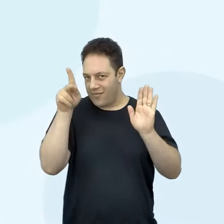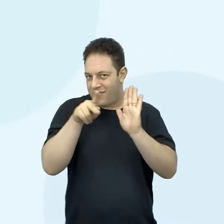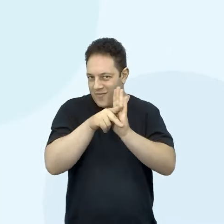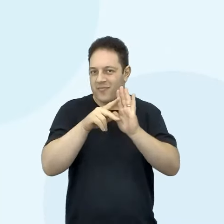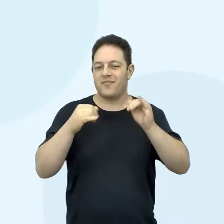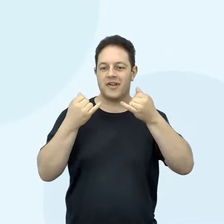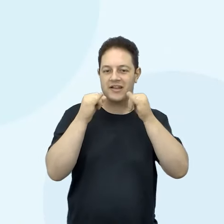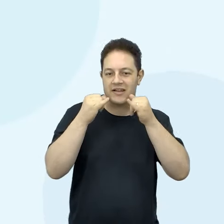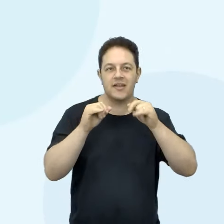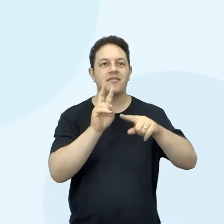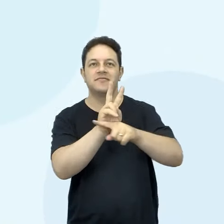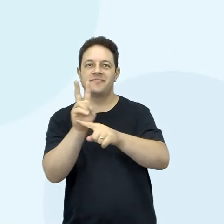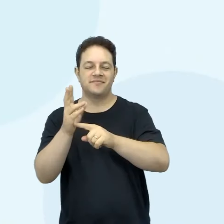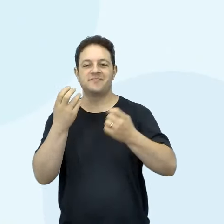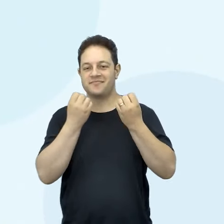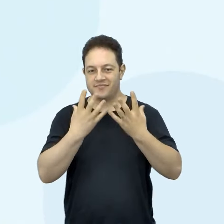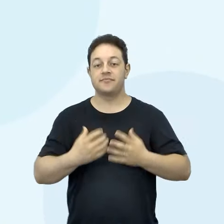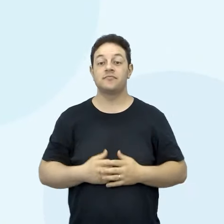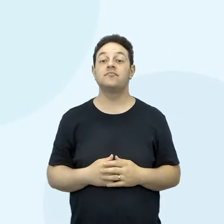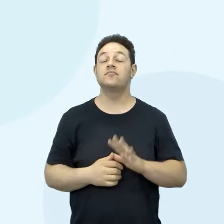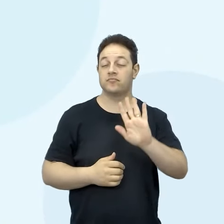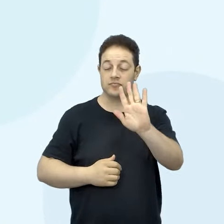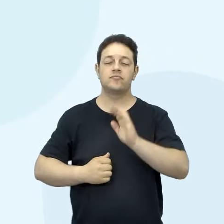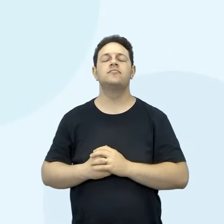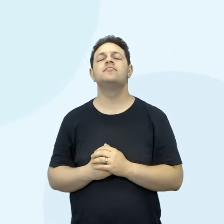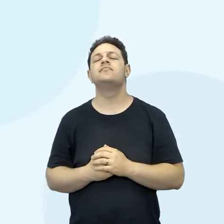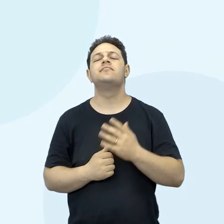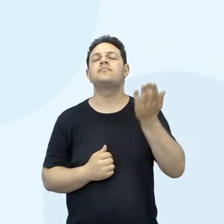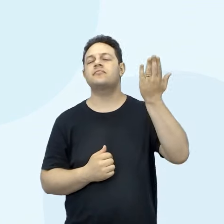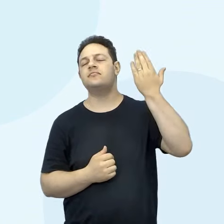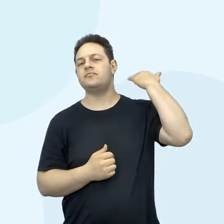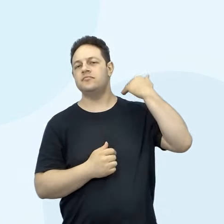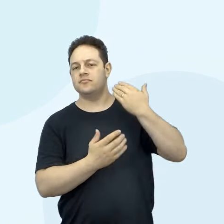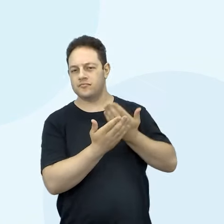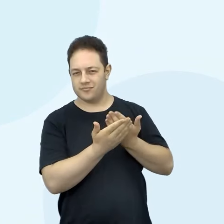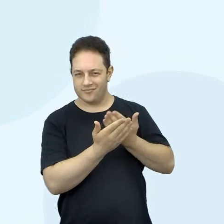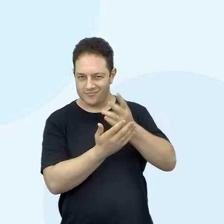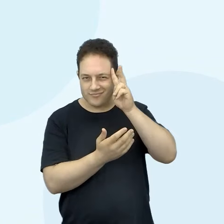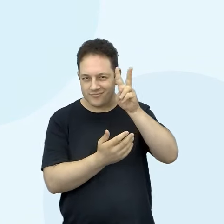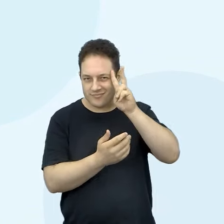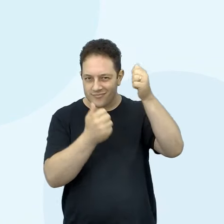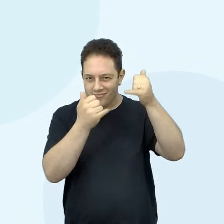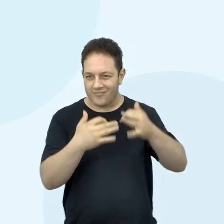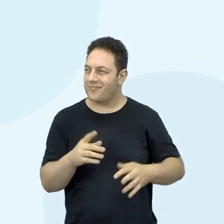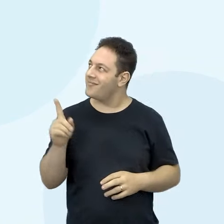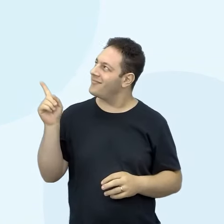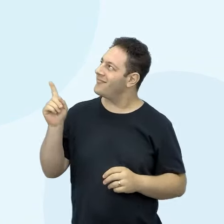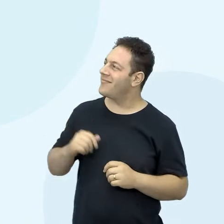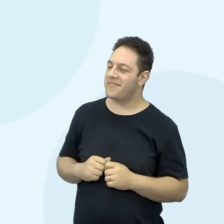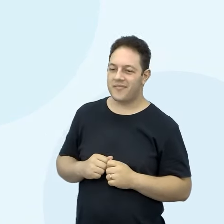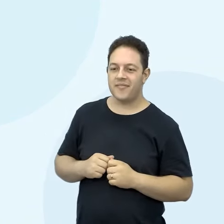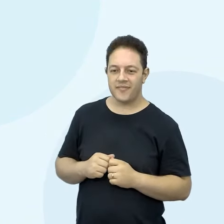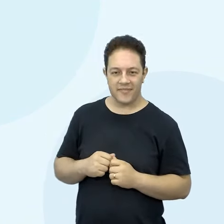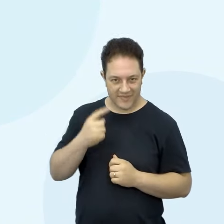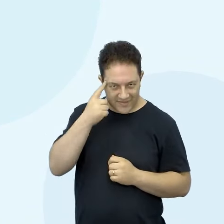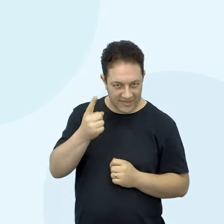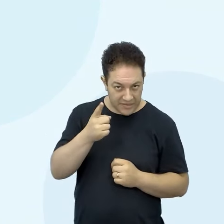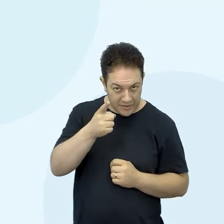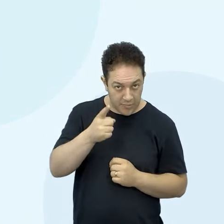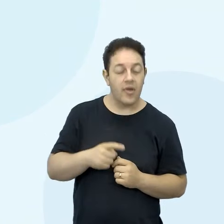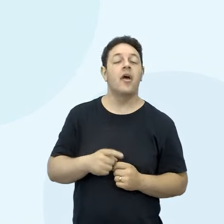eficiência energética. Para começo de conversa, o que a gente falou na aula passada? Se lembra? A gente na aula passada, ou nas aulas